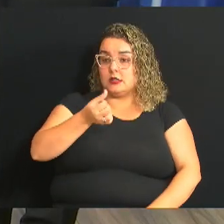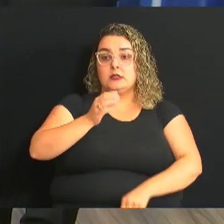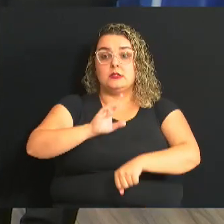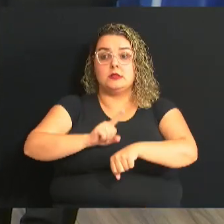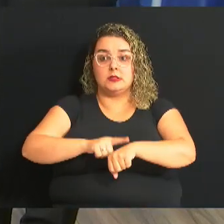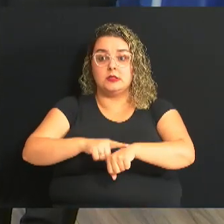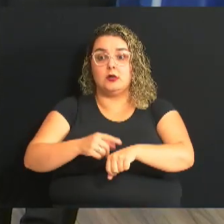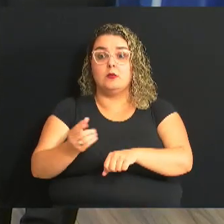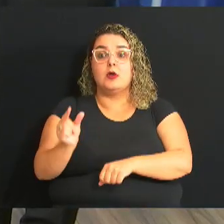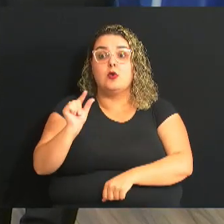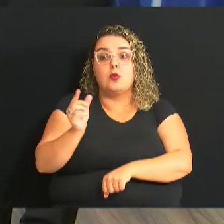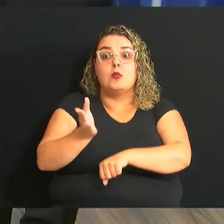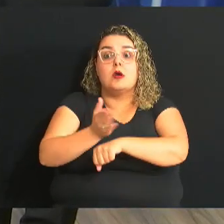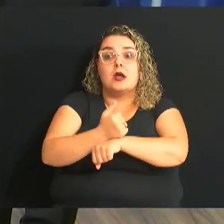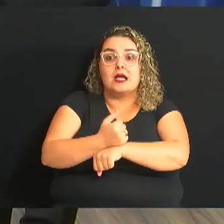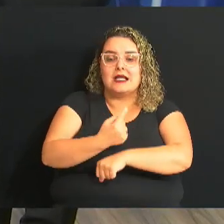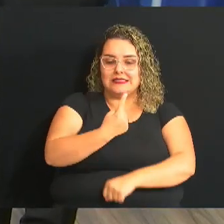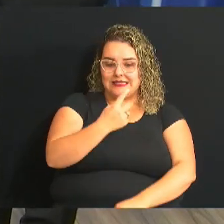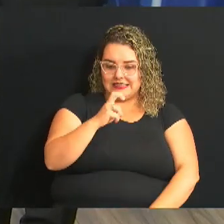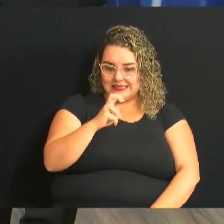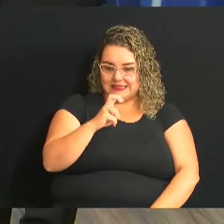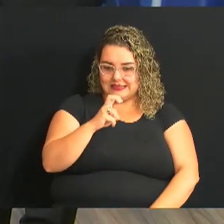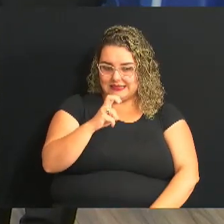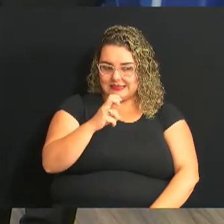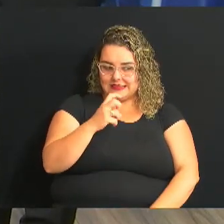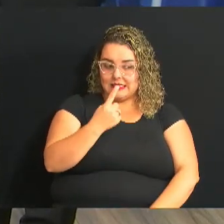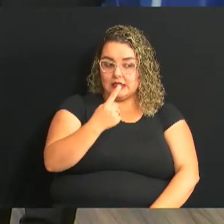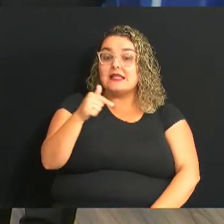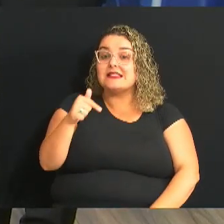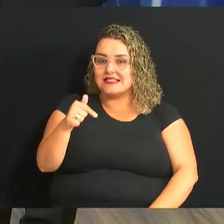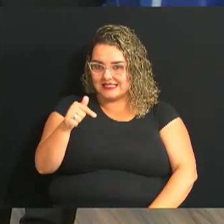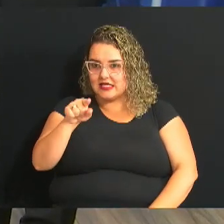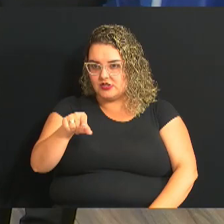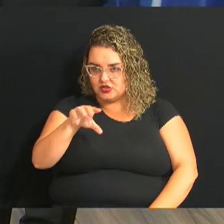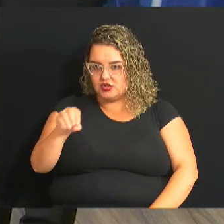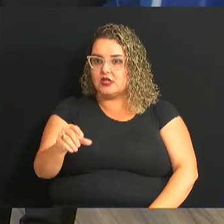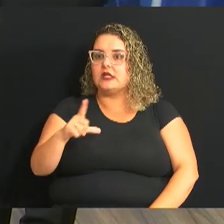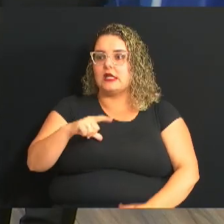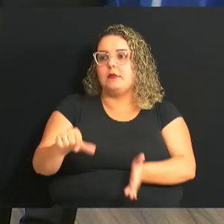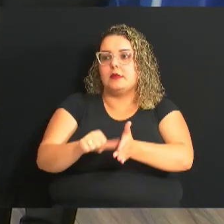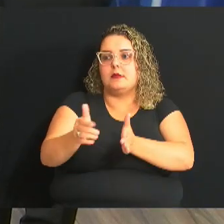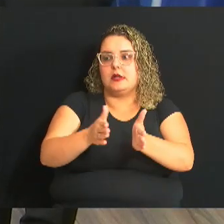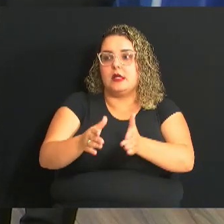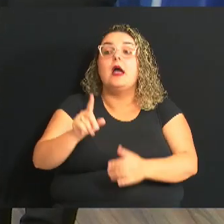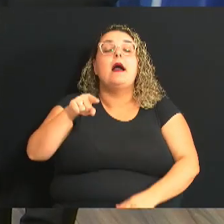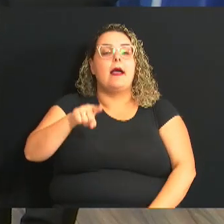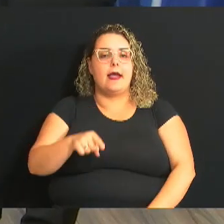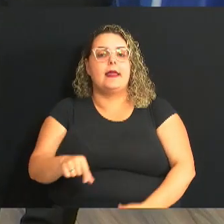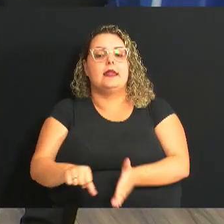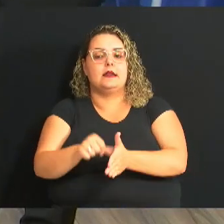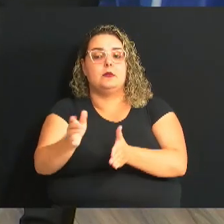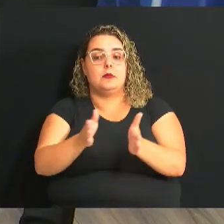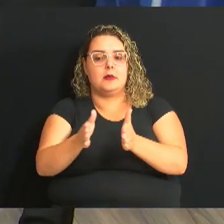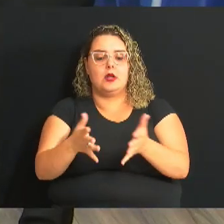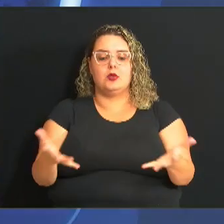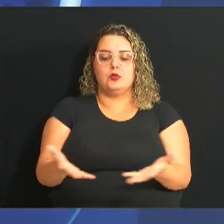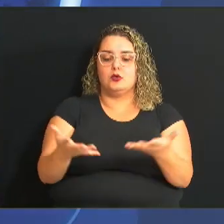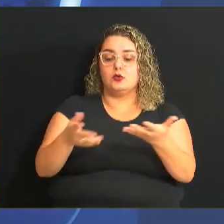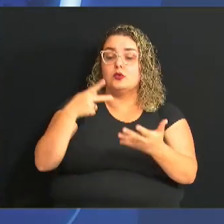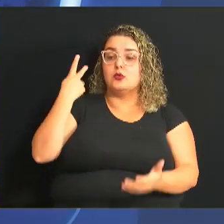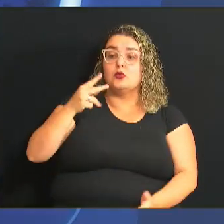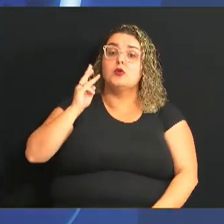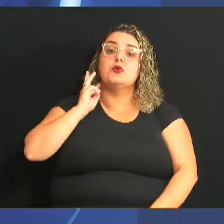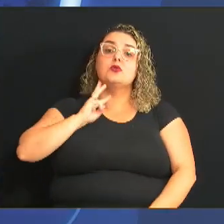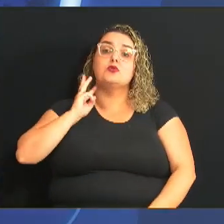um pouquinho antes, a partir das 5 horas da tarde, tem a primeira parte da reunião ordinária. Nesta primeira parte, por iniciativa do vereador